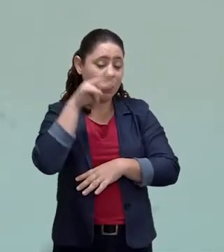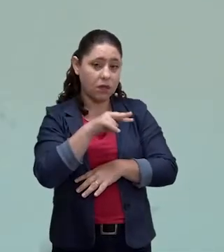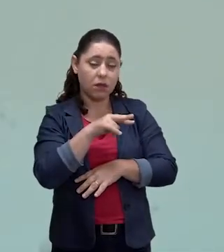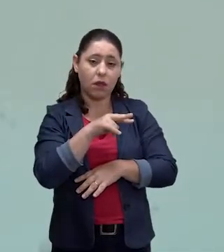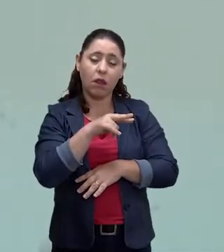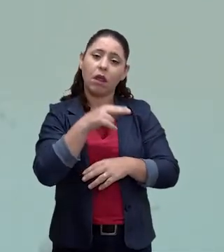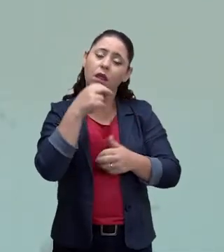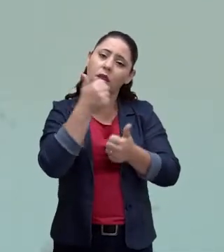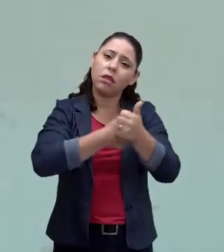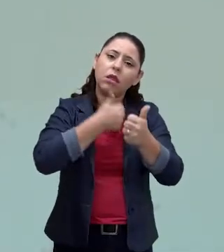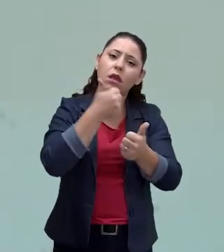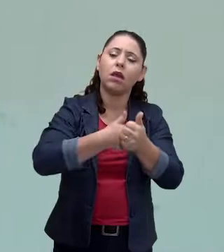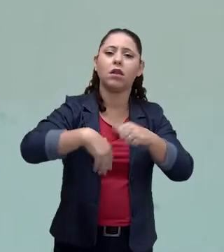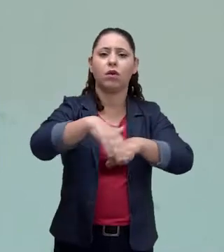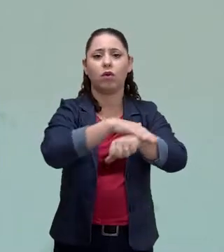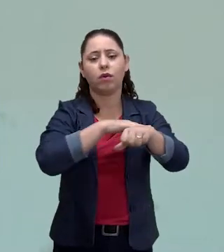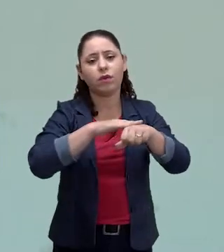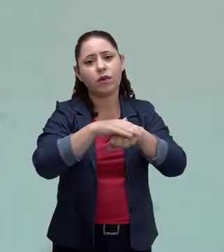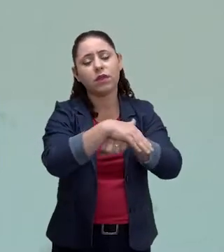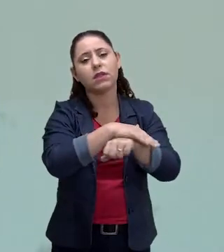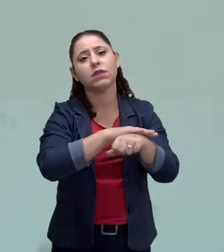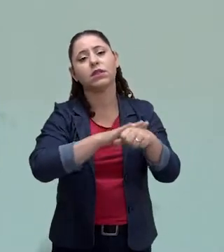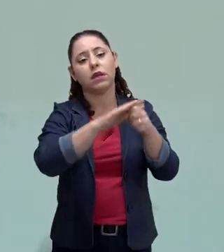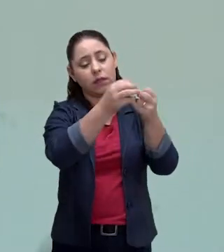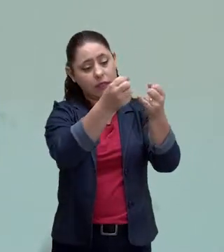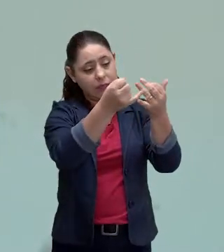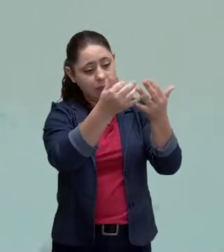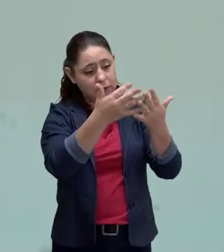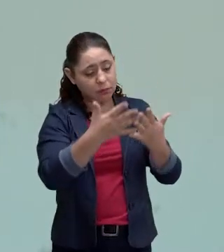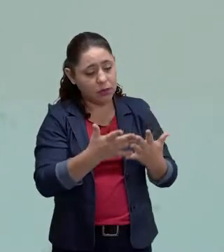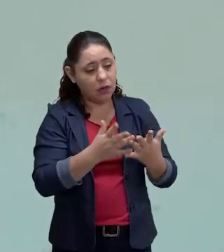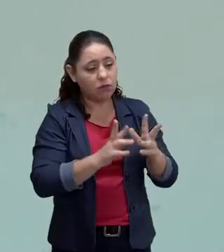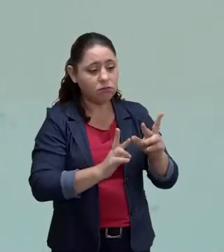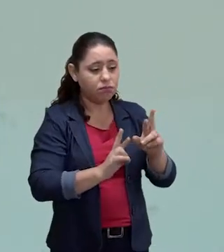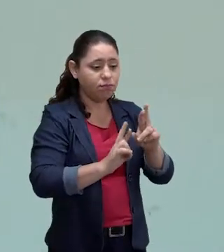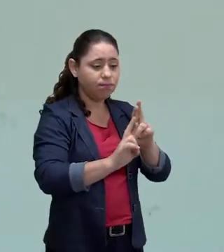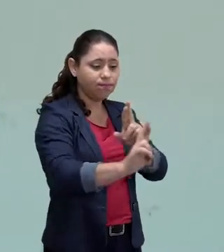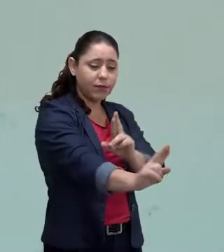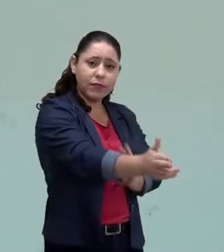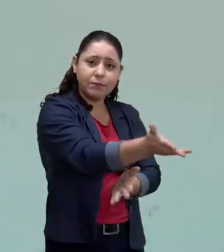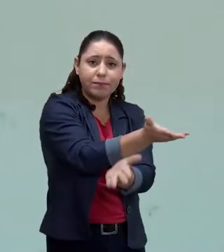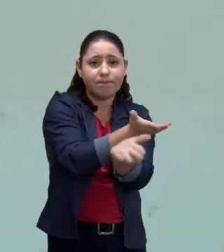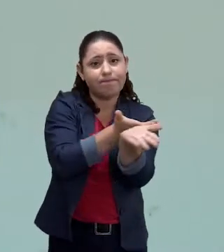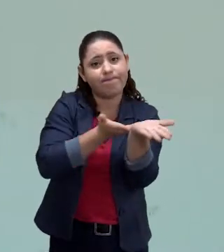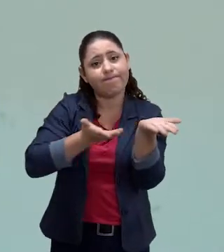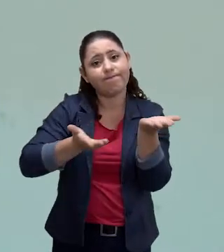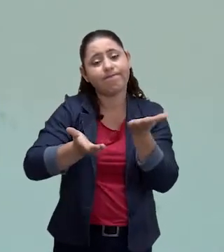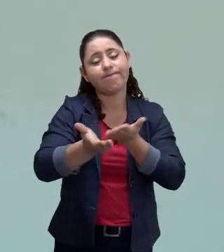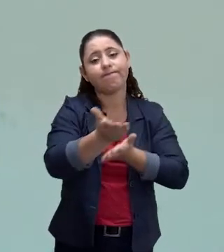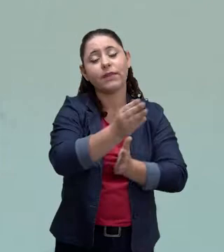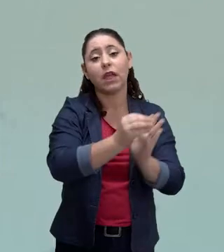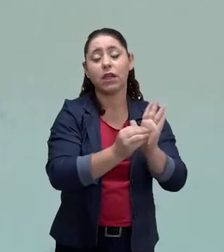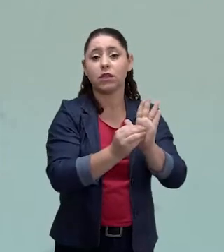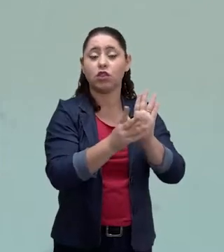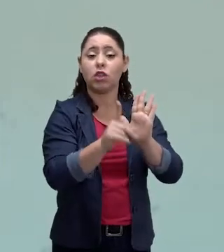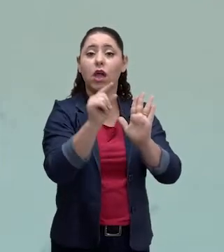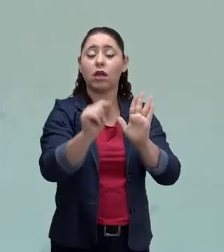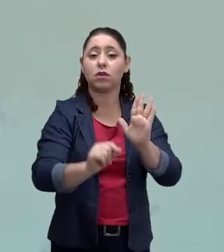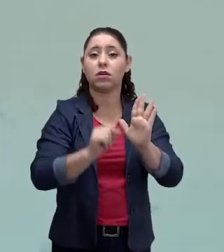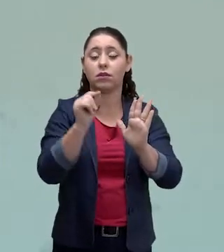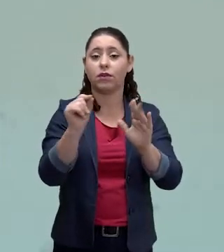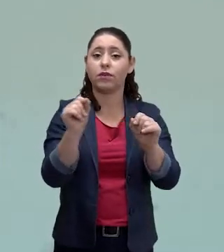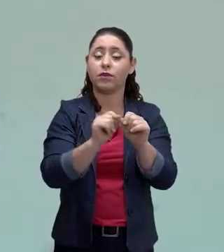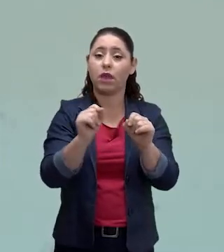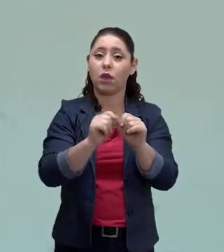ou tenta acessar esse paciente, começa a estabelecer um canal de comunicação. É indicado, ou